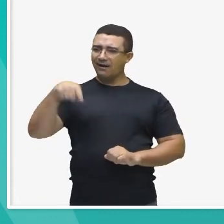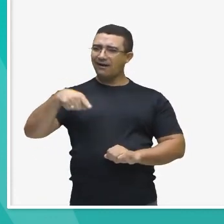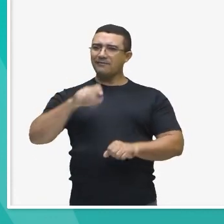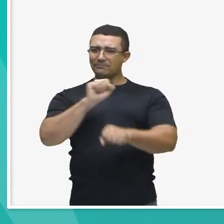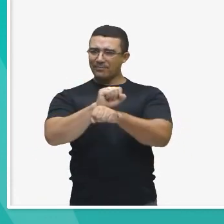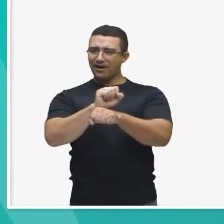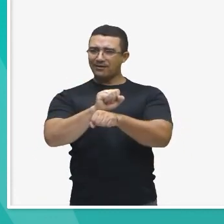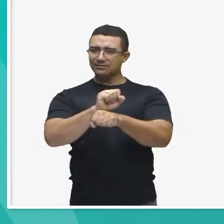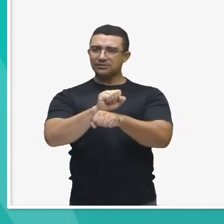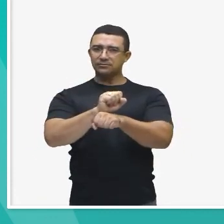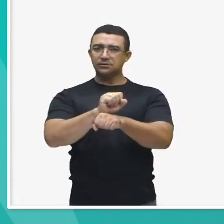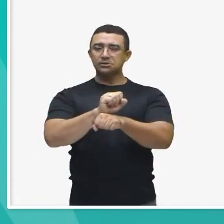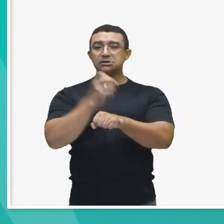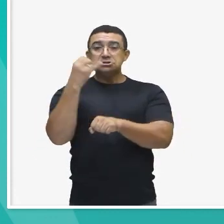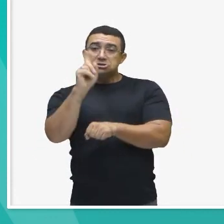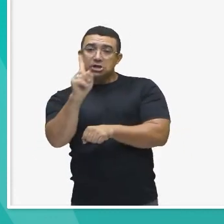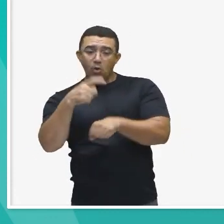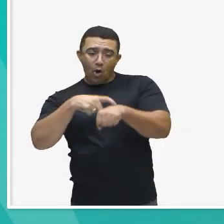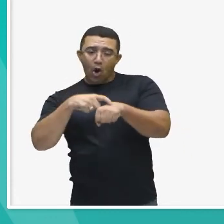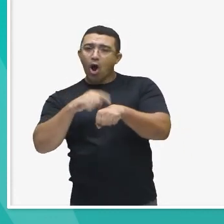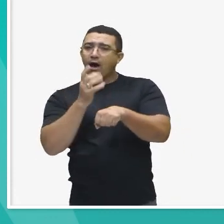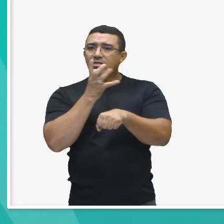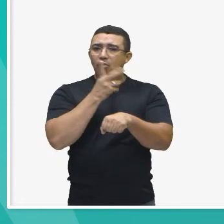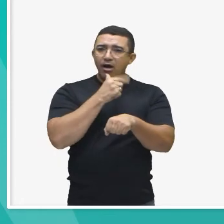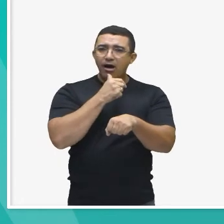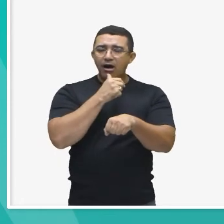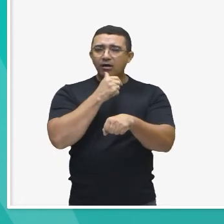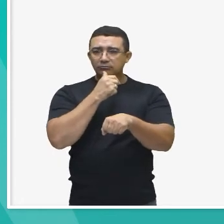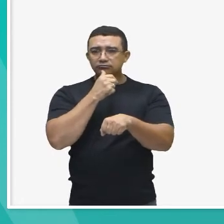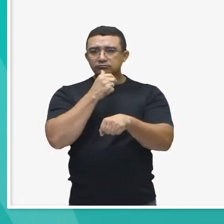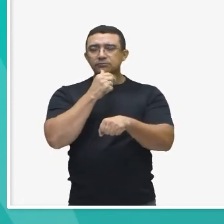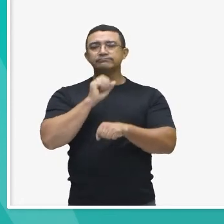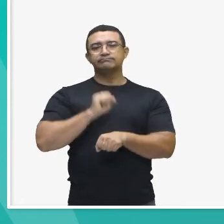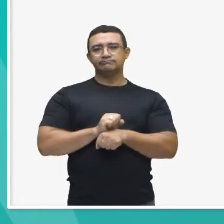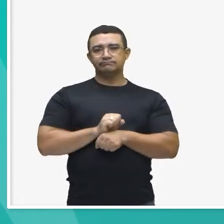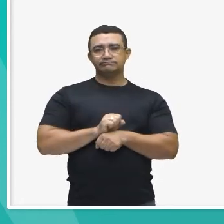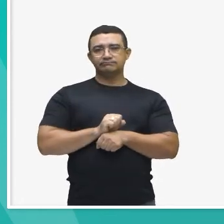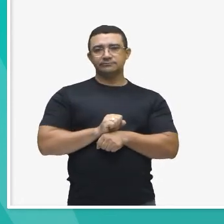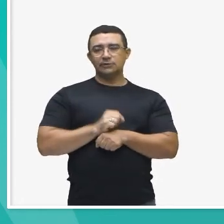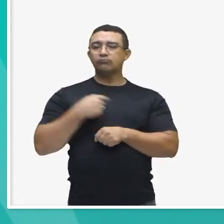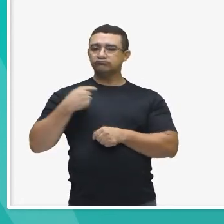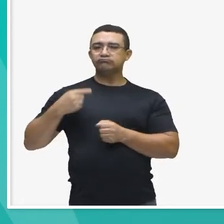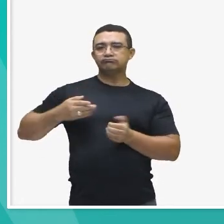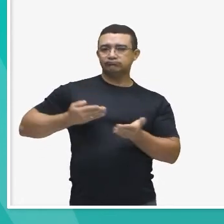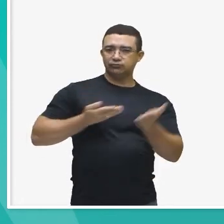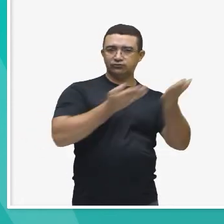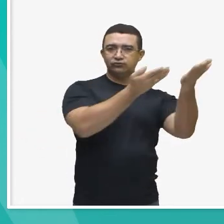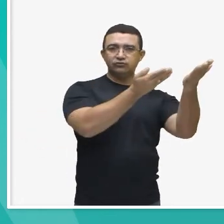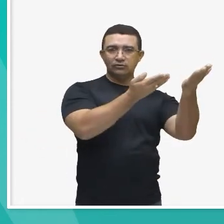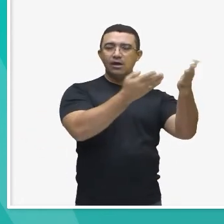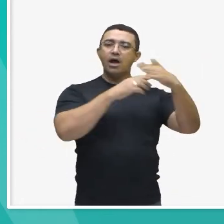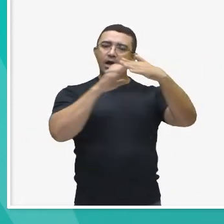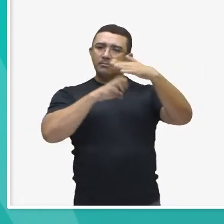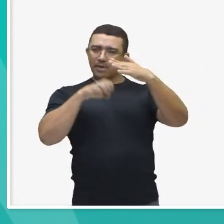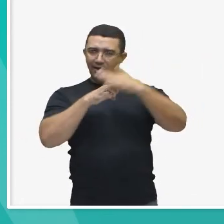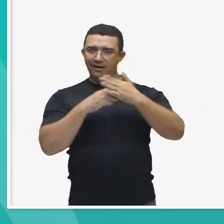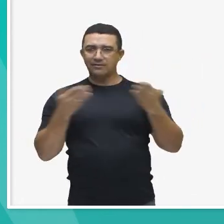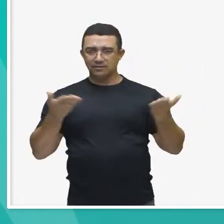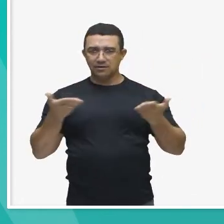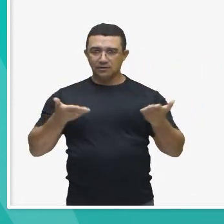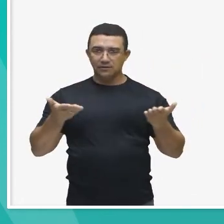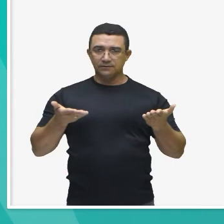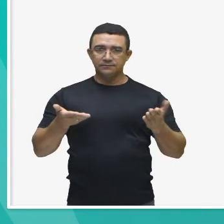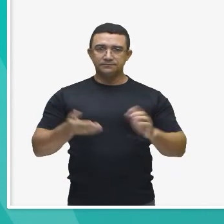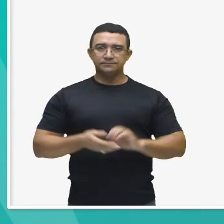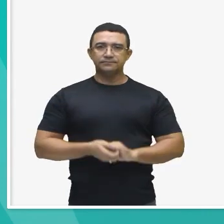tarde, encaminho-me agora. Nós temos aqui a forma verbal, a pausa, encaminho-me. Ó, nesse caso